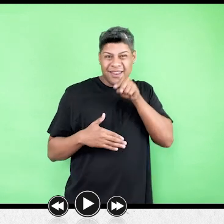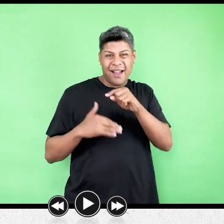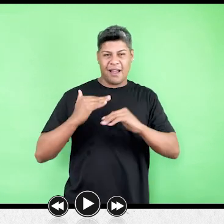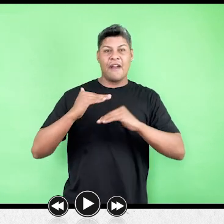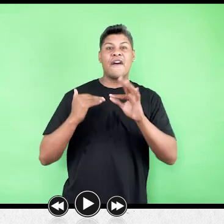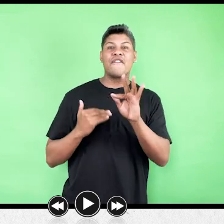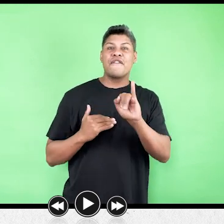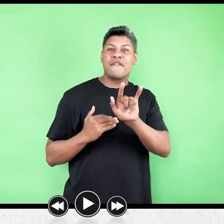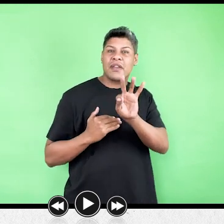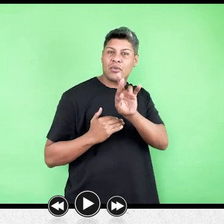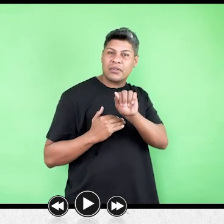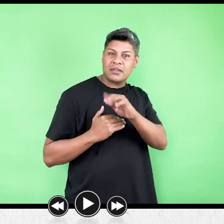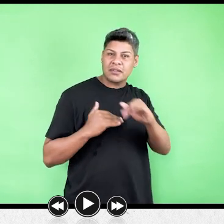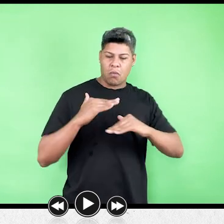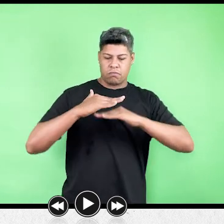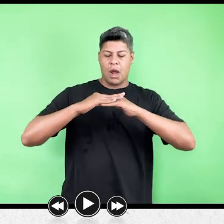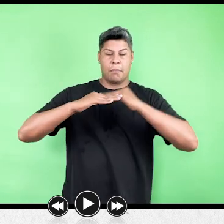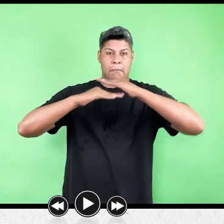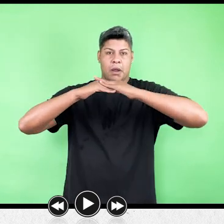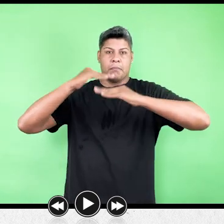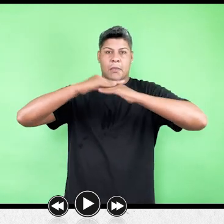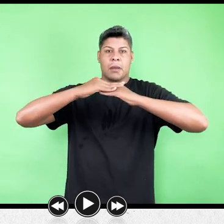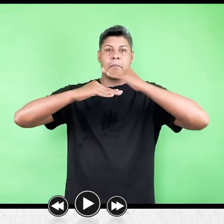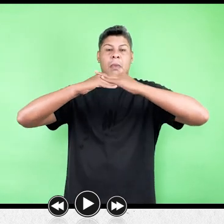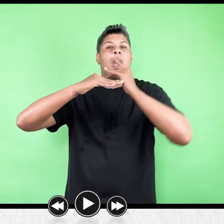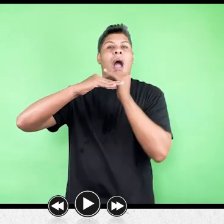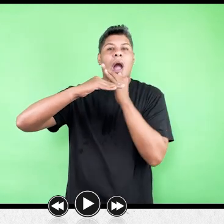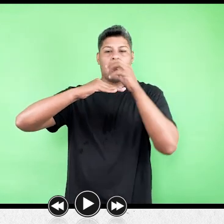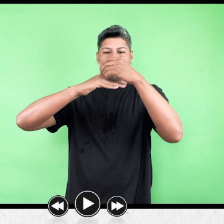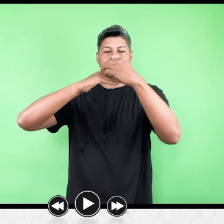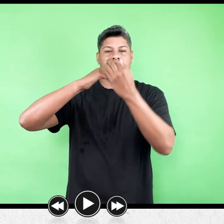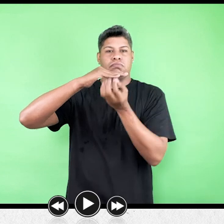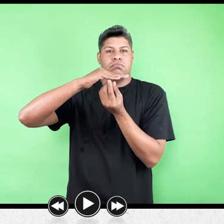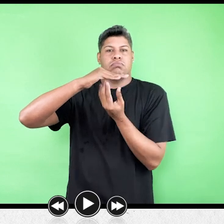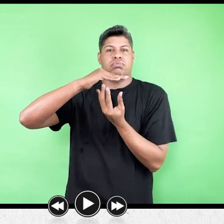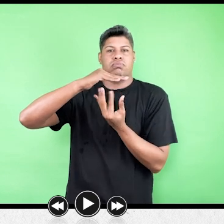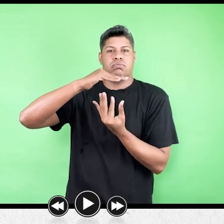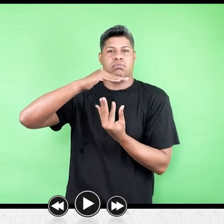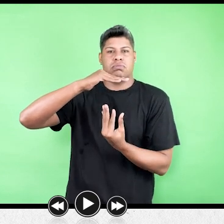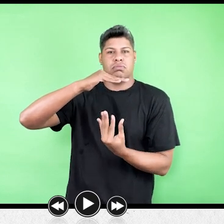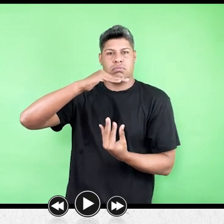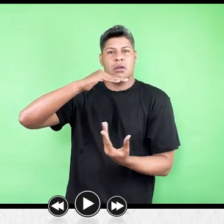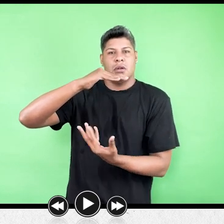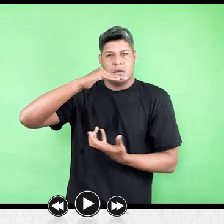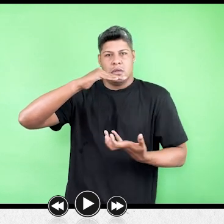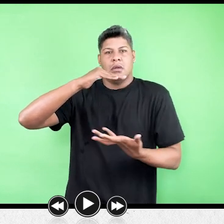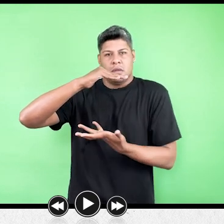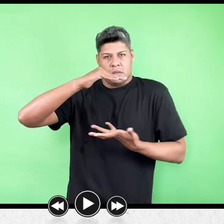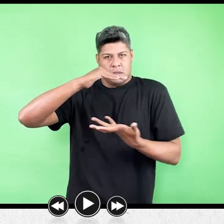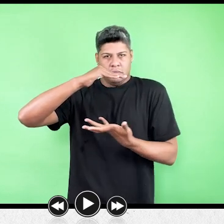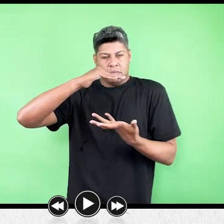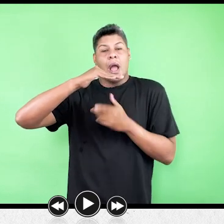à medida que a água ela vai passando por esse meio filtrante, a gente vai ter essa deposição dos flocos nas camadas filtrantes, né?